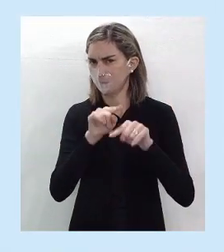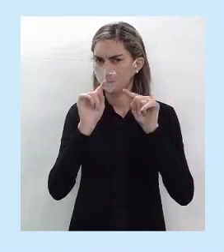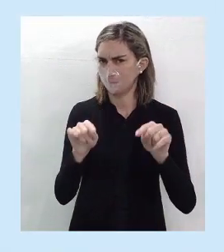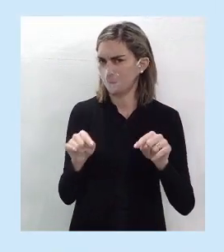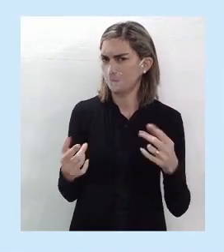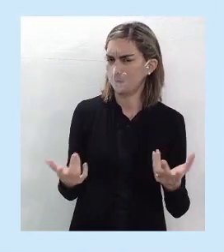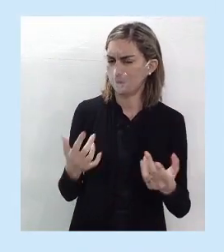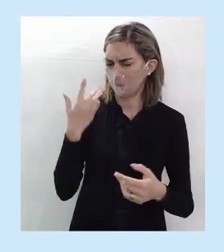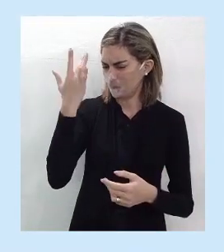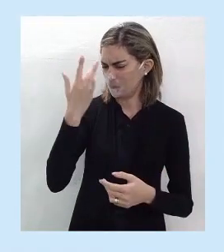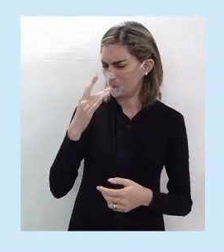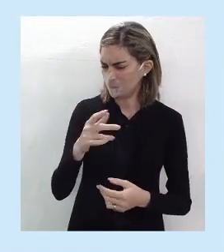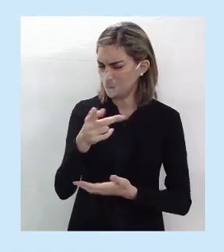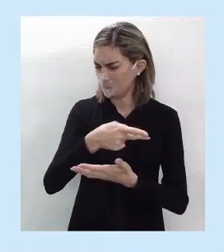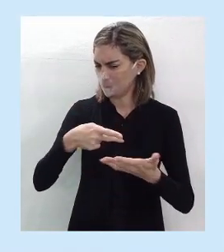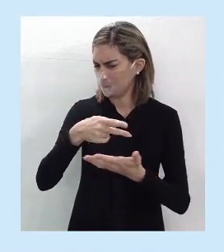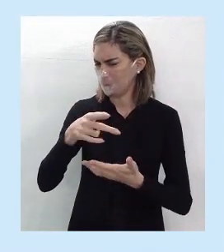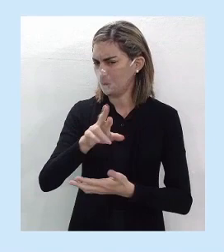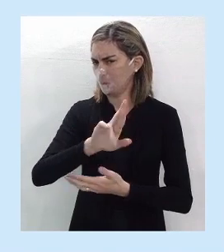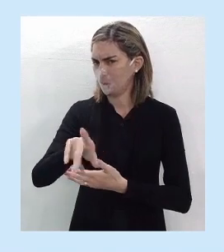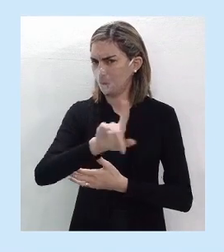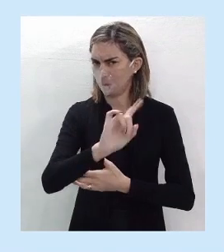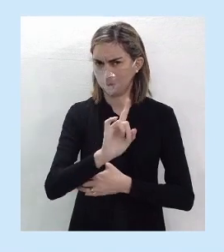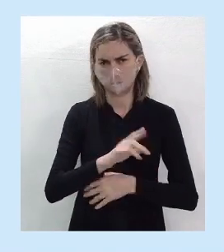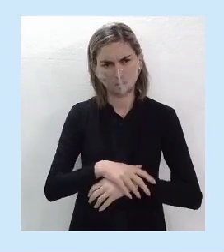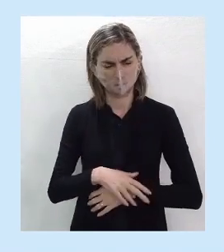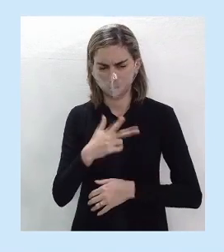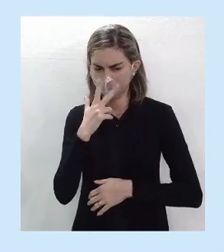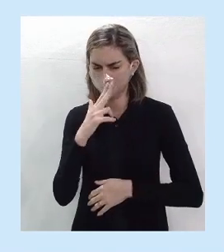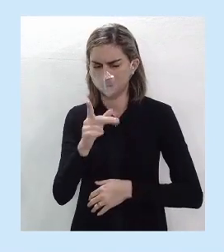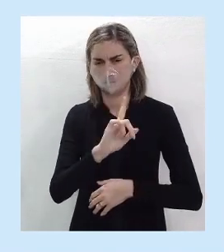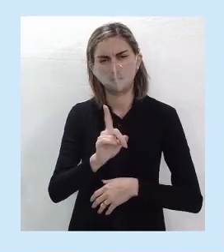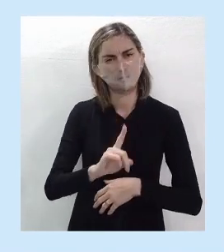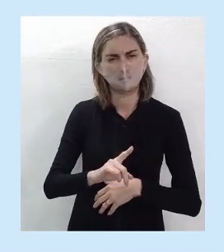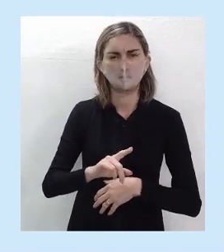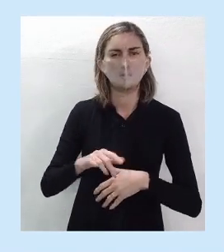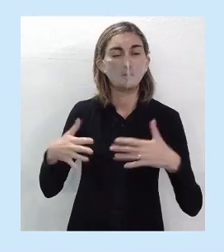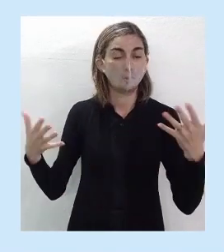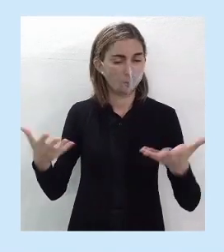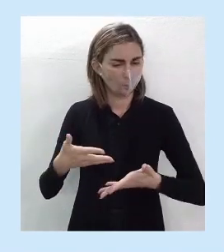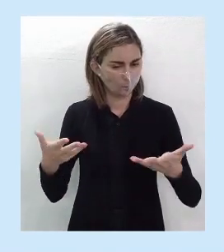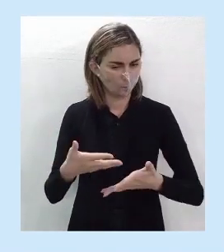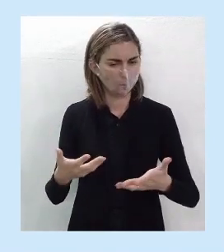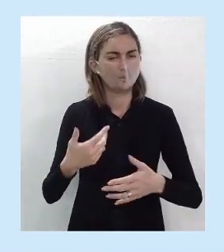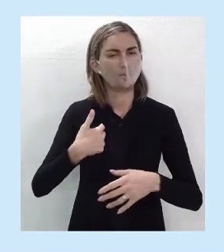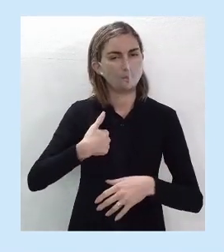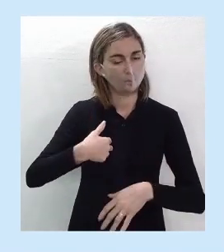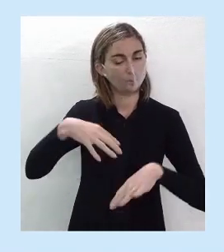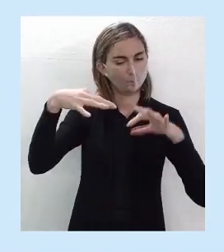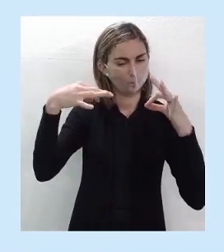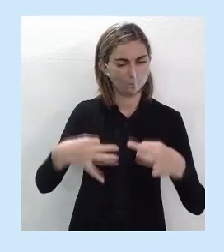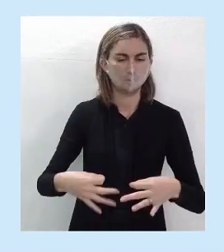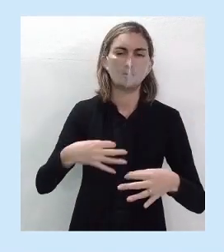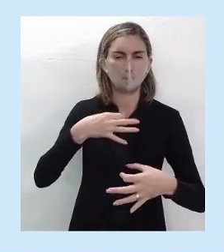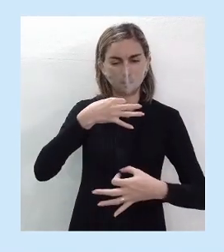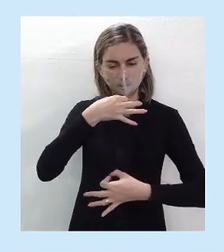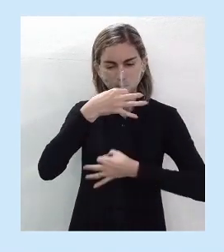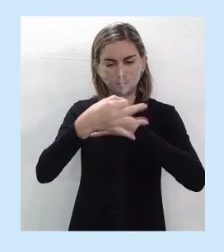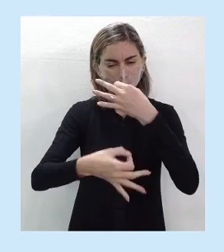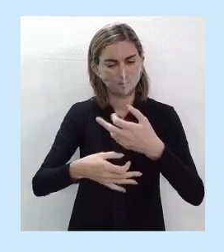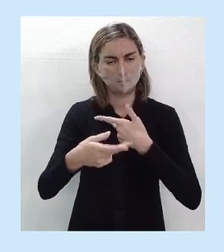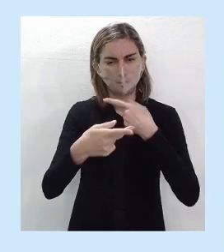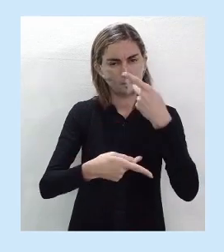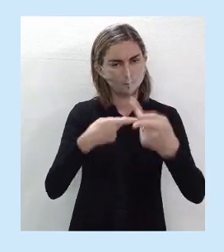acho que isso daí não é um poema, não, francamente. Pois hoje, minha gente, eu vim justamente comentar com